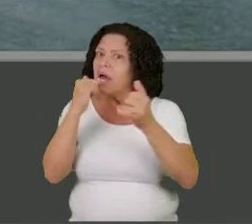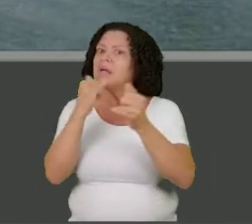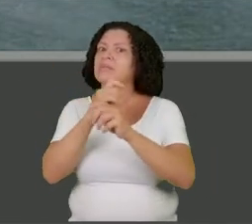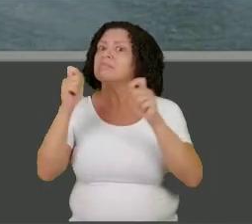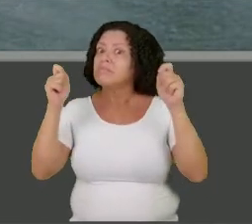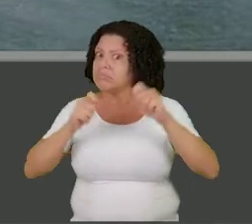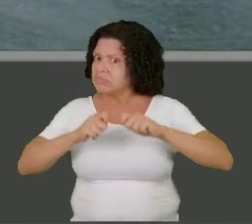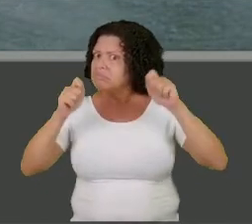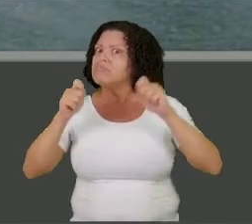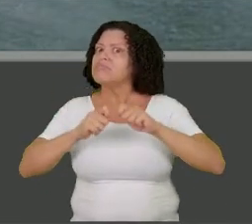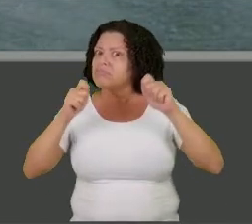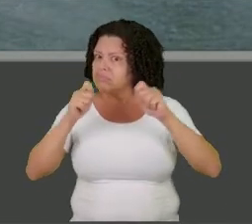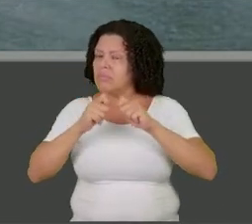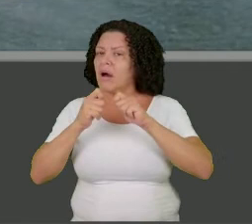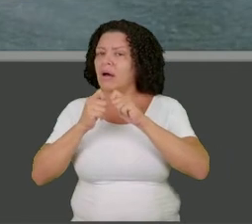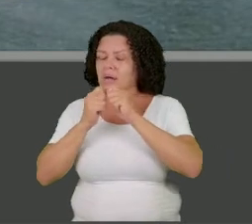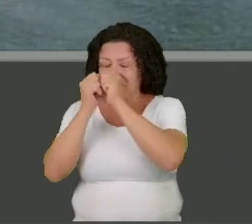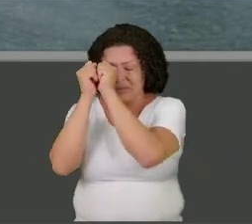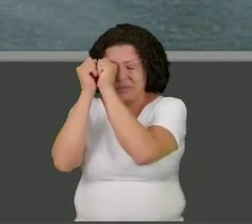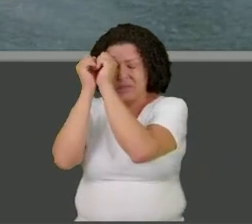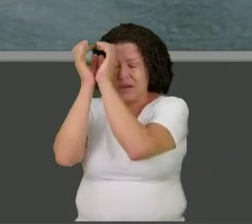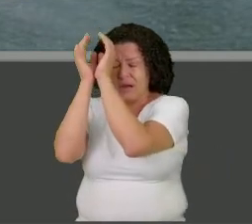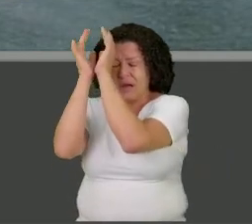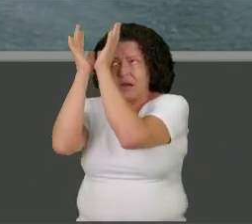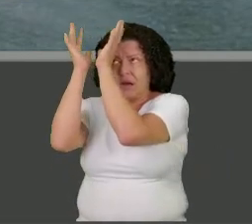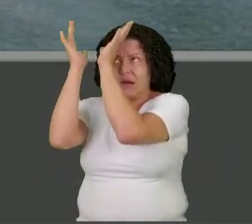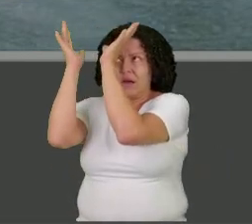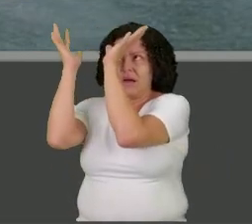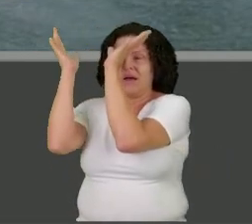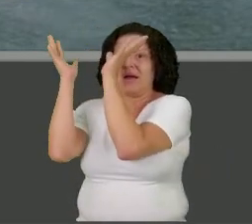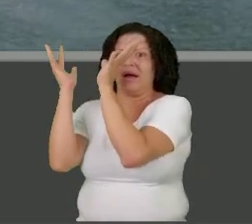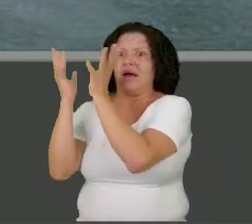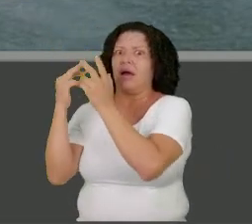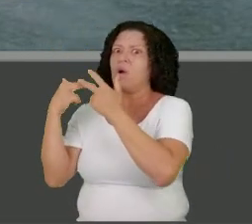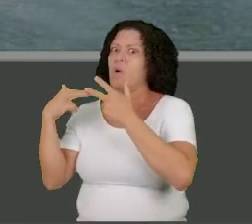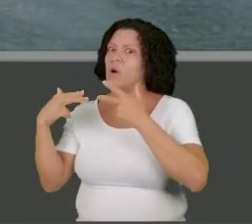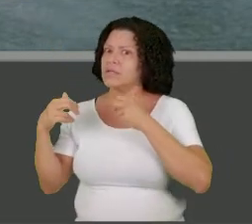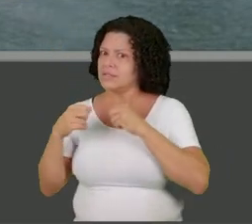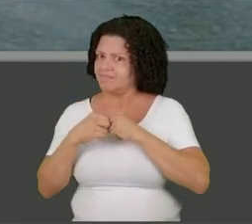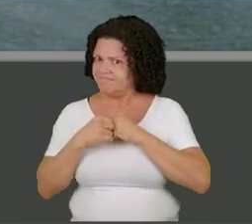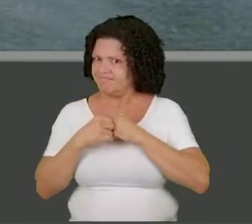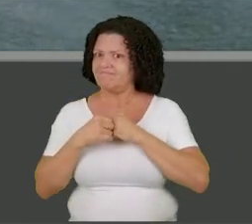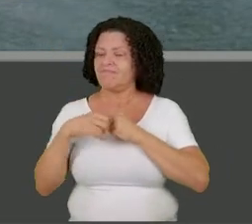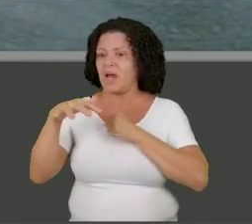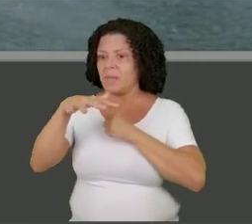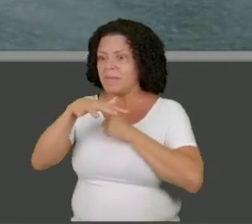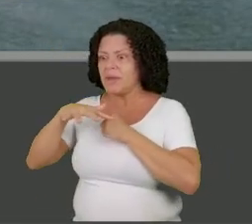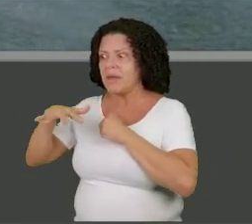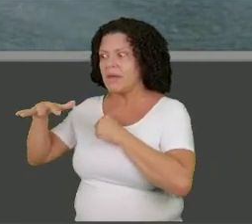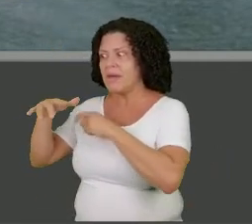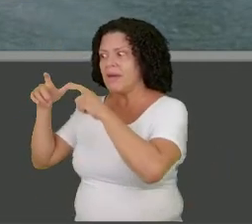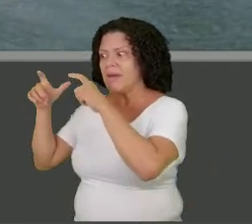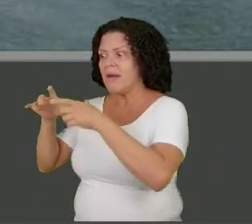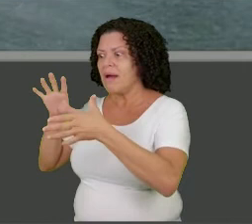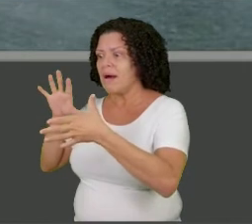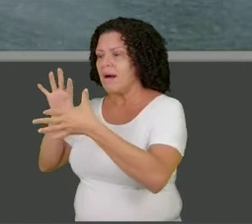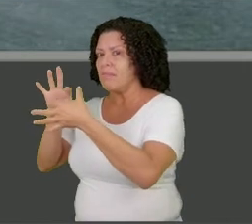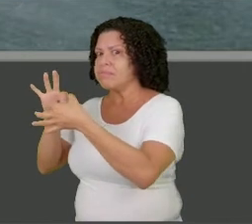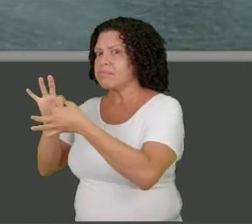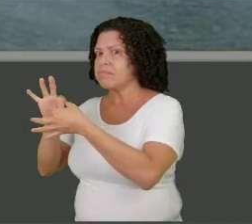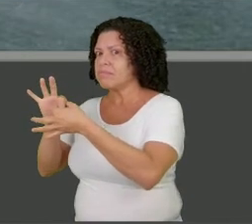O pensamento é uma energia magnética capaz de formar coisas, capaz de